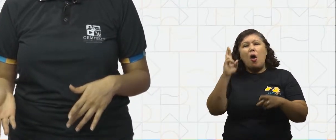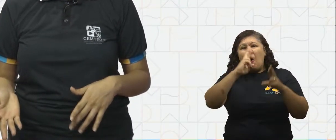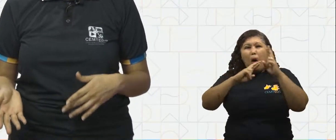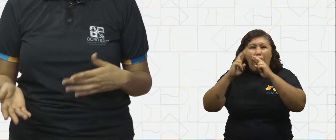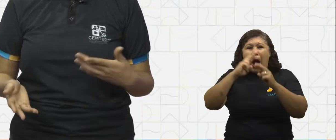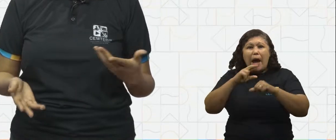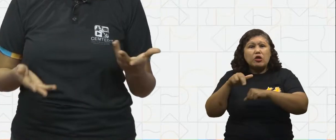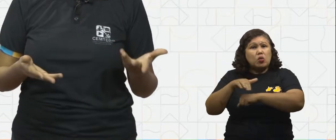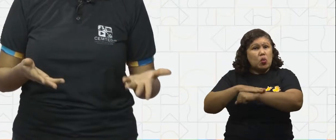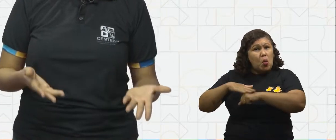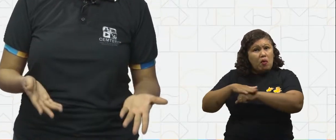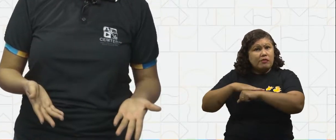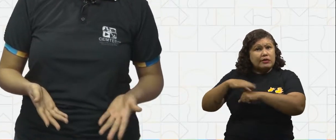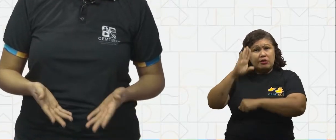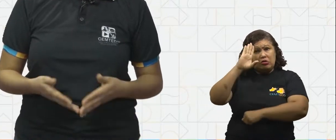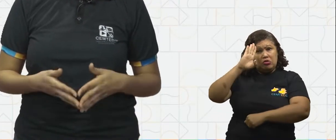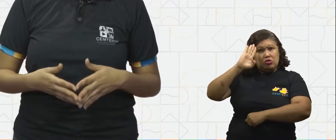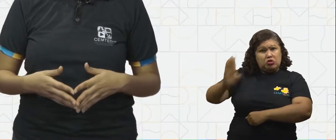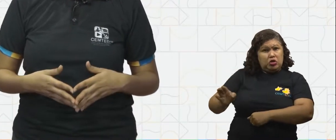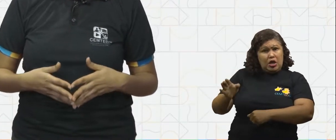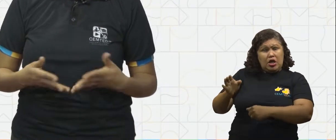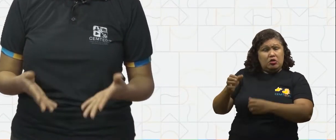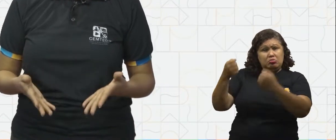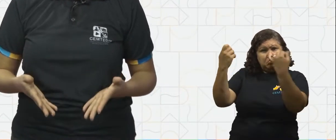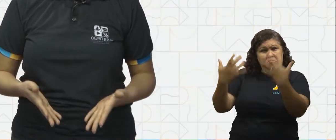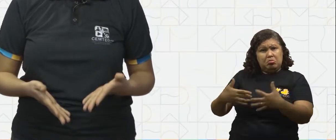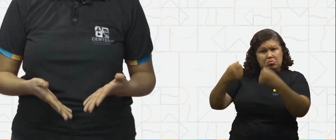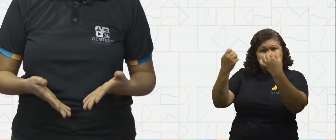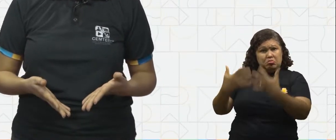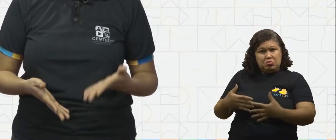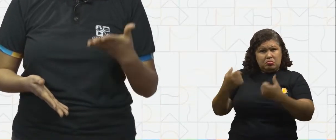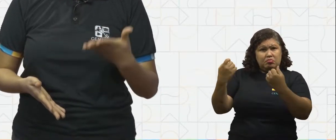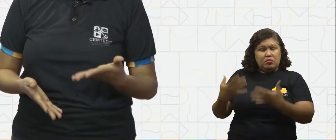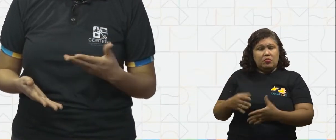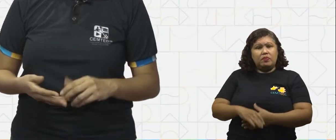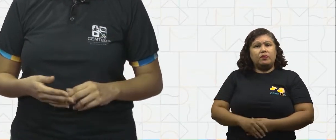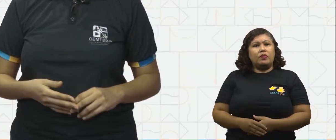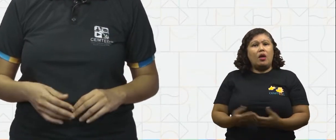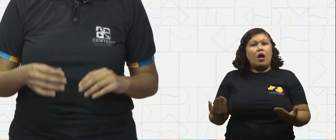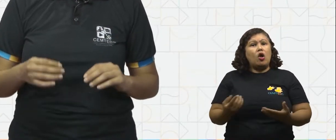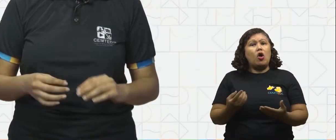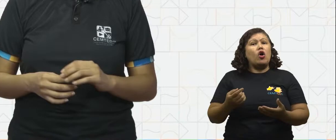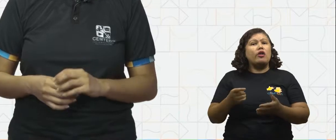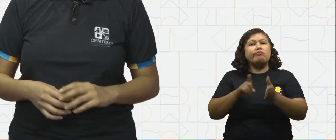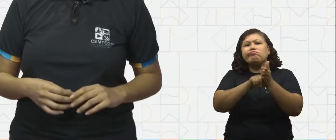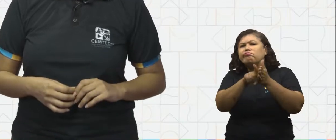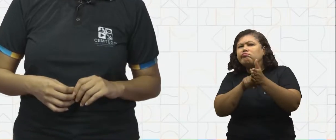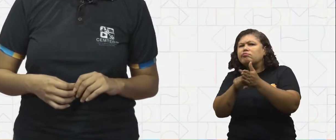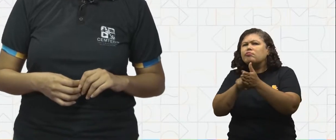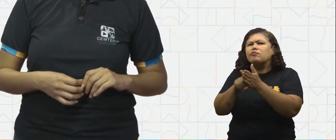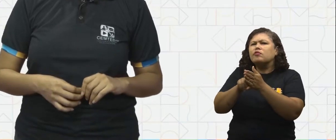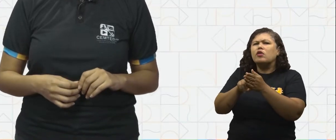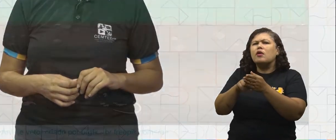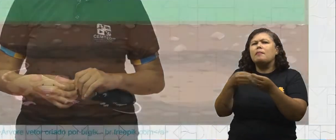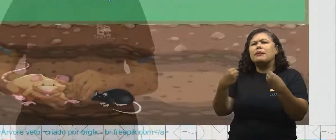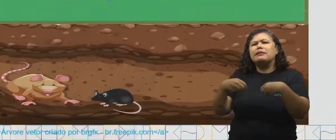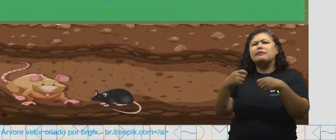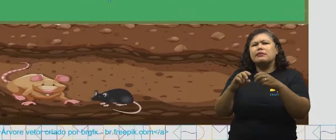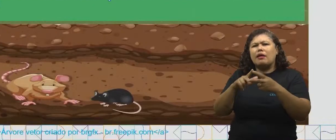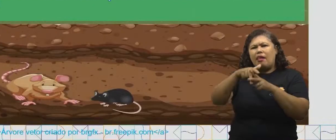com a sua mãe e a conta sobre a sua experiência fora do seu lar. Vamos investigar e consertar essa parte do